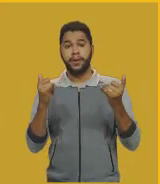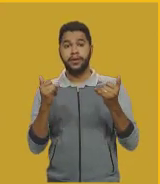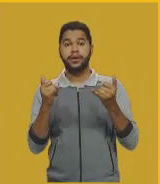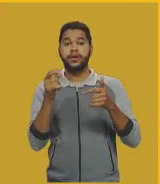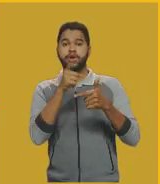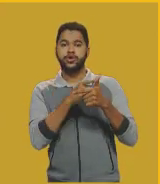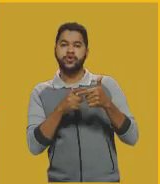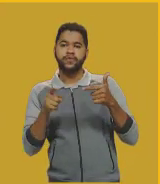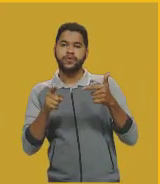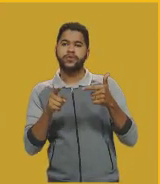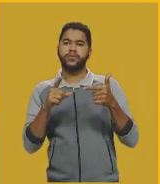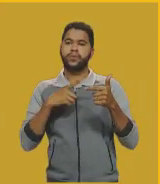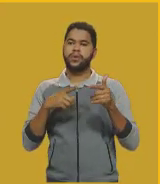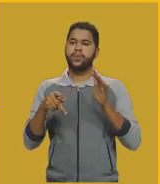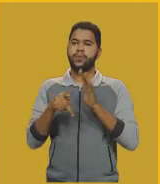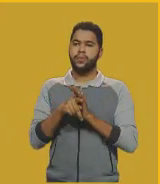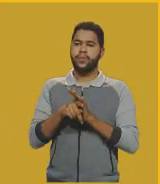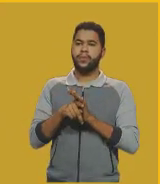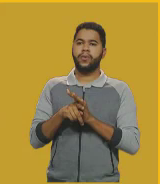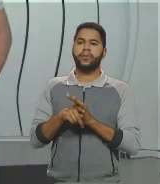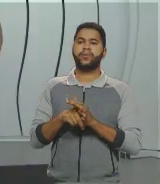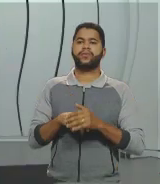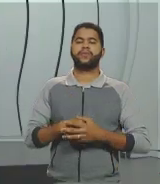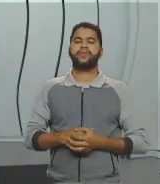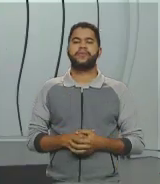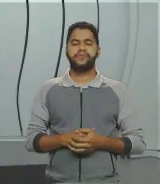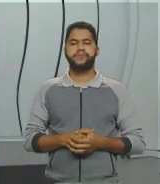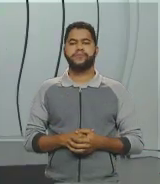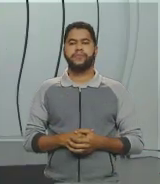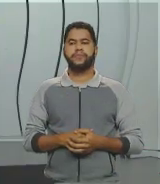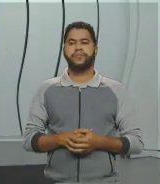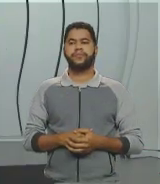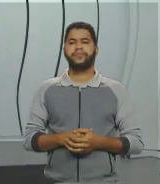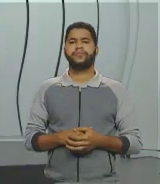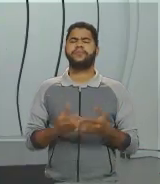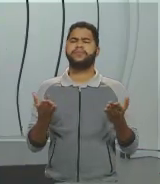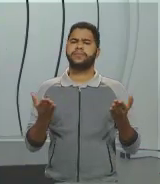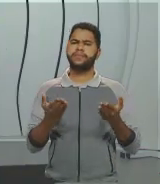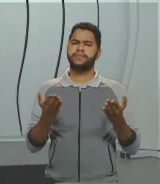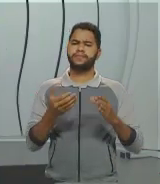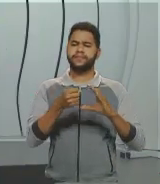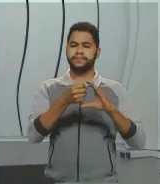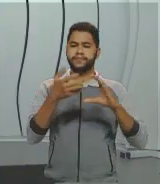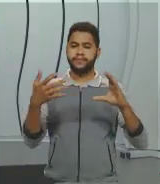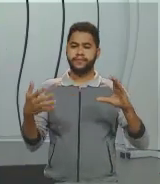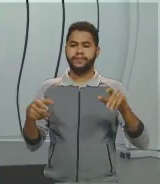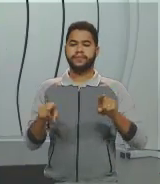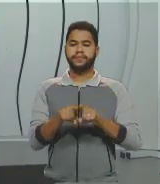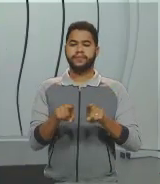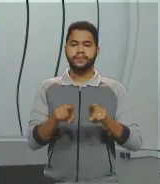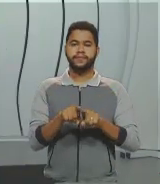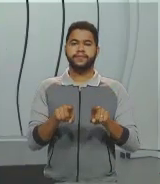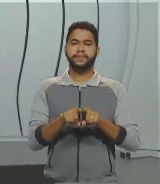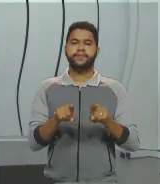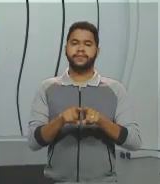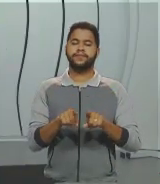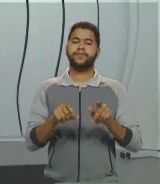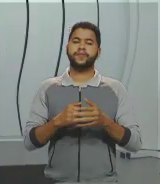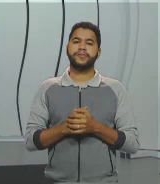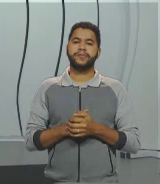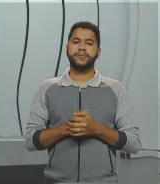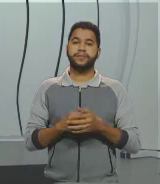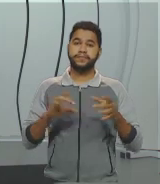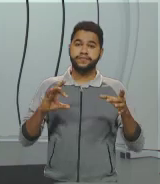pelo REC, que é a resistência equivalente. Agora, uma característica também da associação